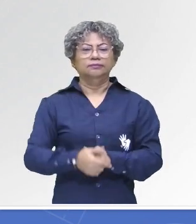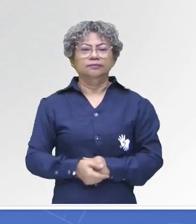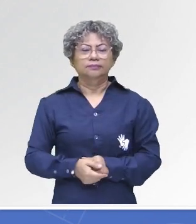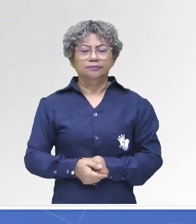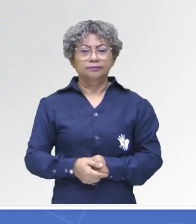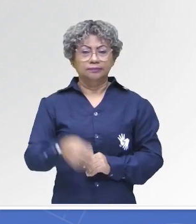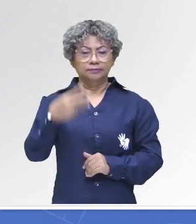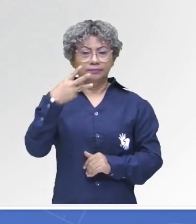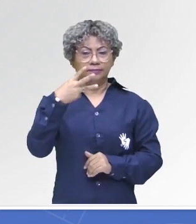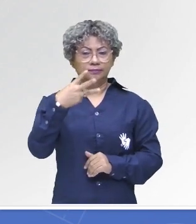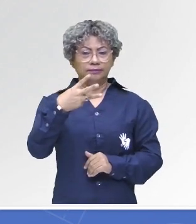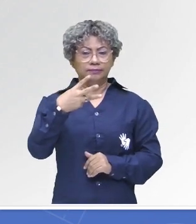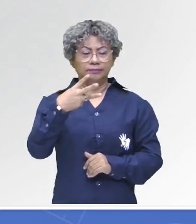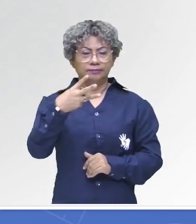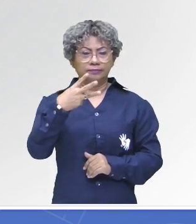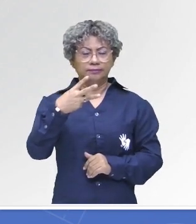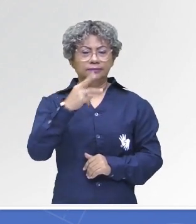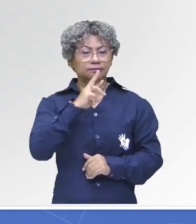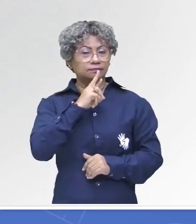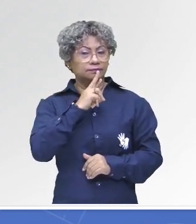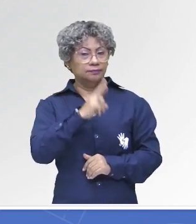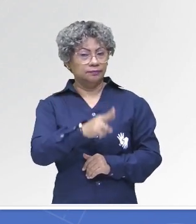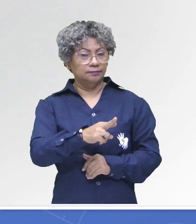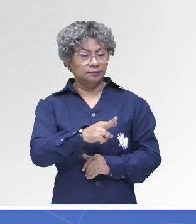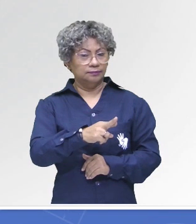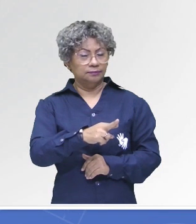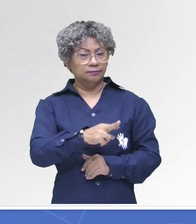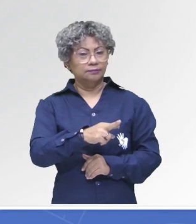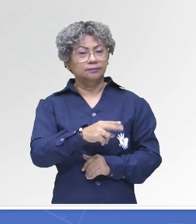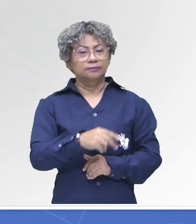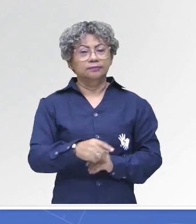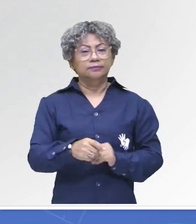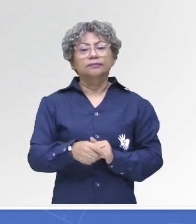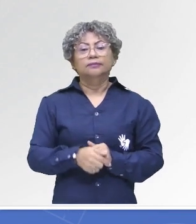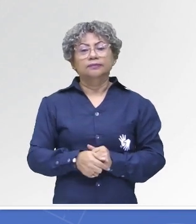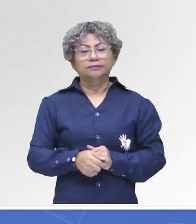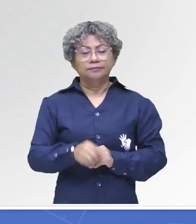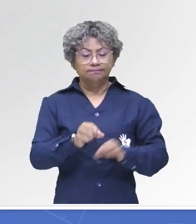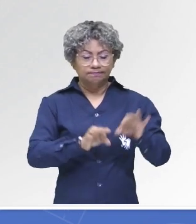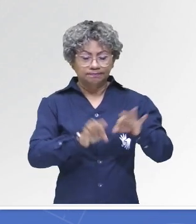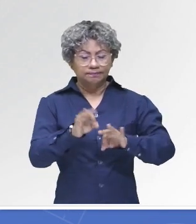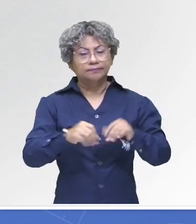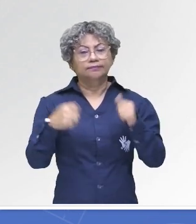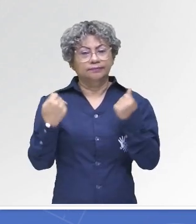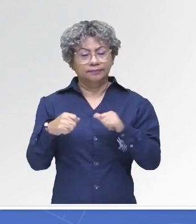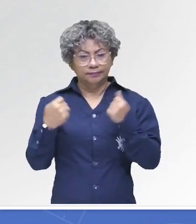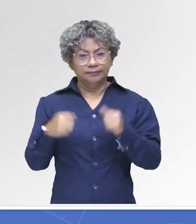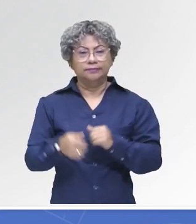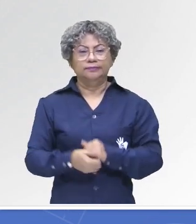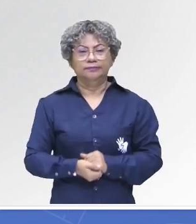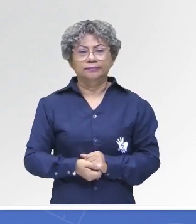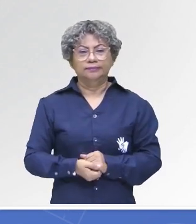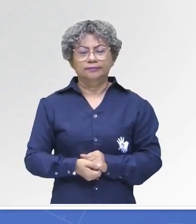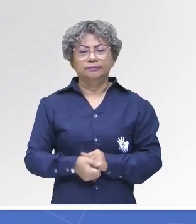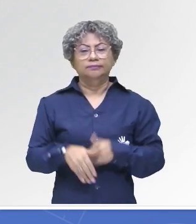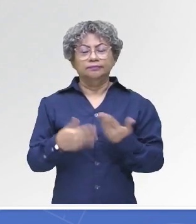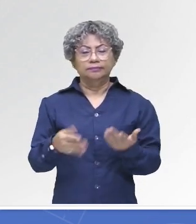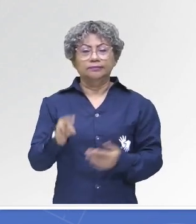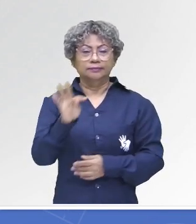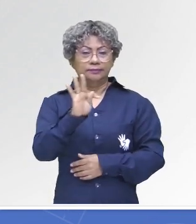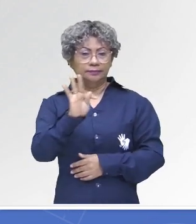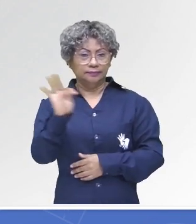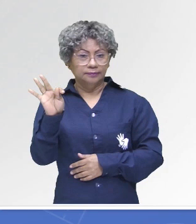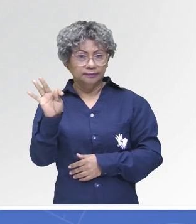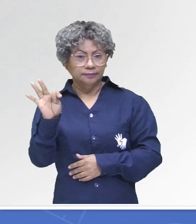terceira questão, na terceira questão nós vamos ter que fazer uma continha, não é? A temperatura mínima registrada no município de